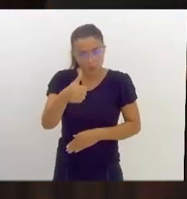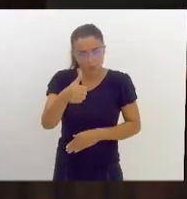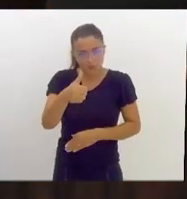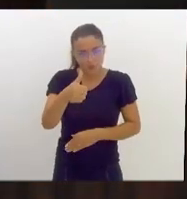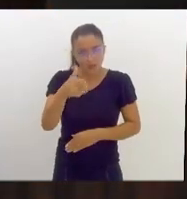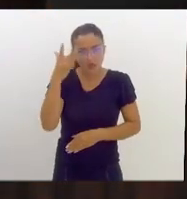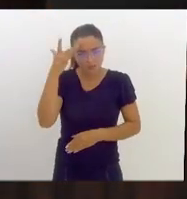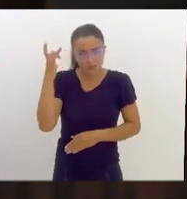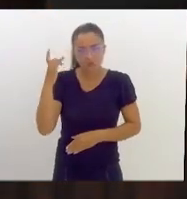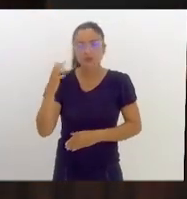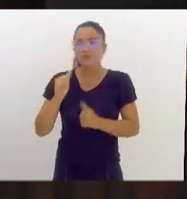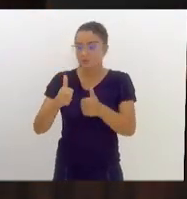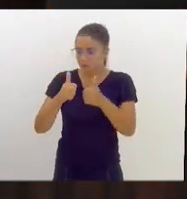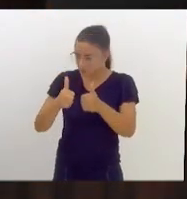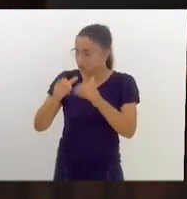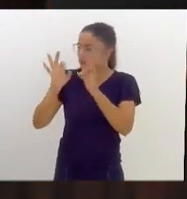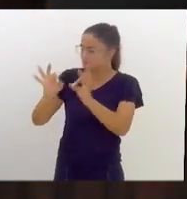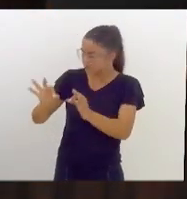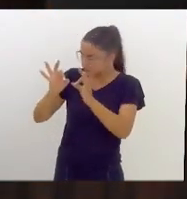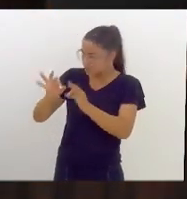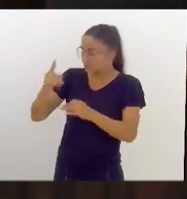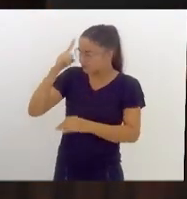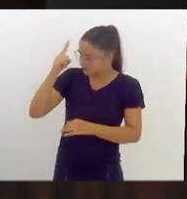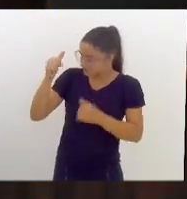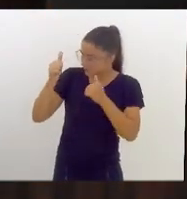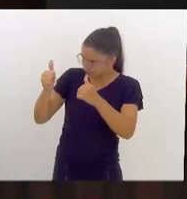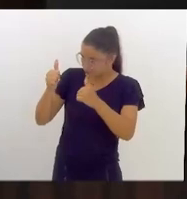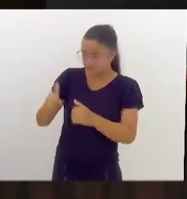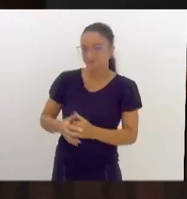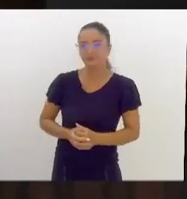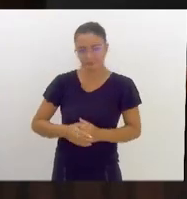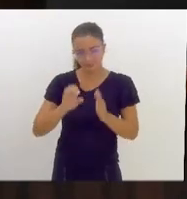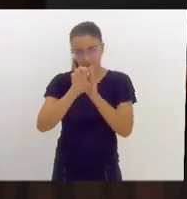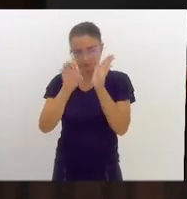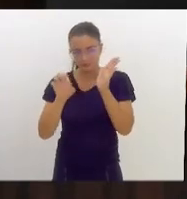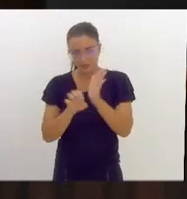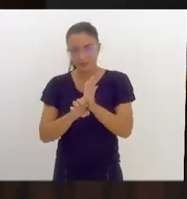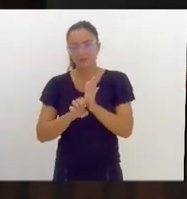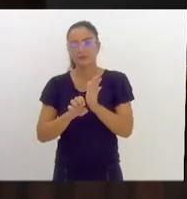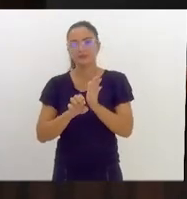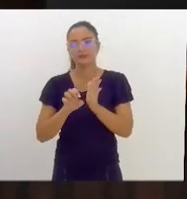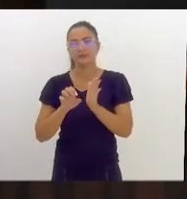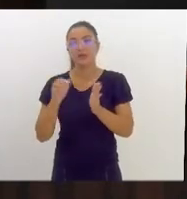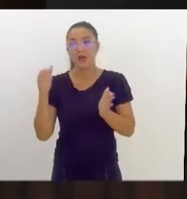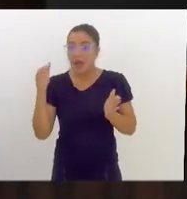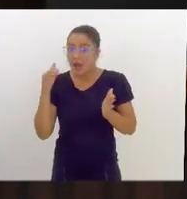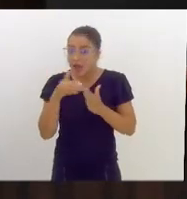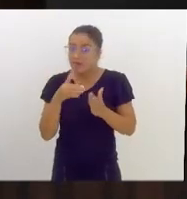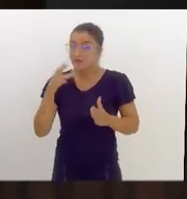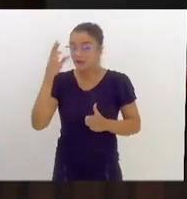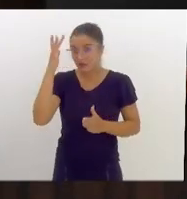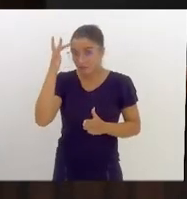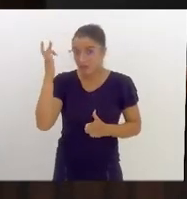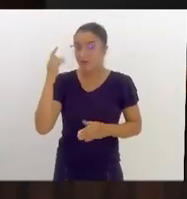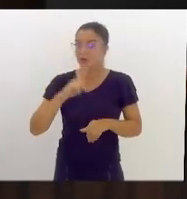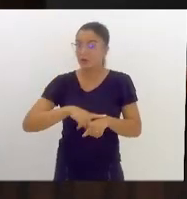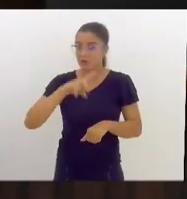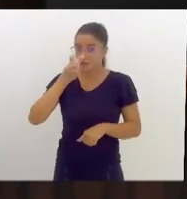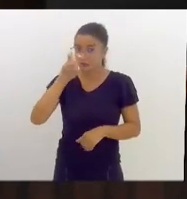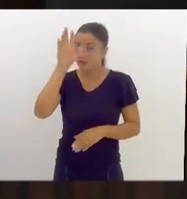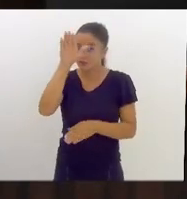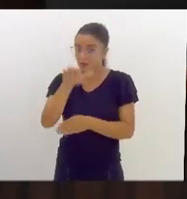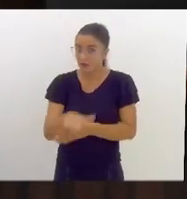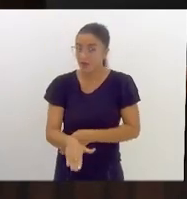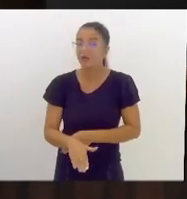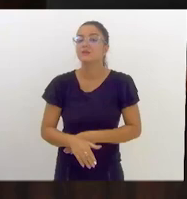bem lembrado, deputado Valdeque. As emendas serão recebidas amanhã, até amanhã, às 17 horas. Foi